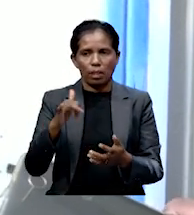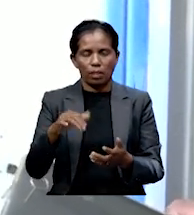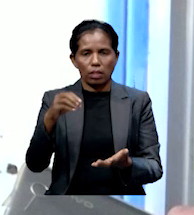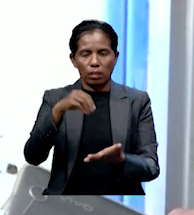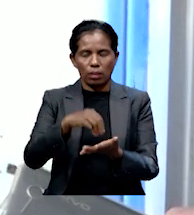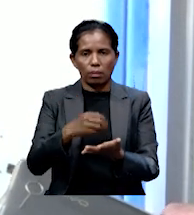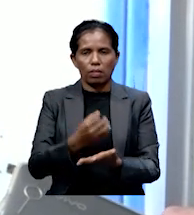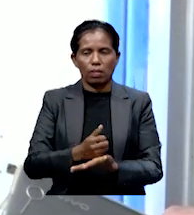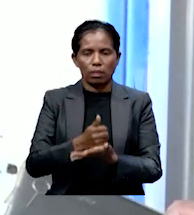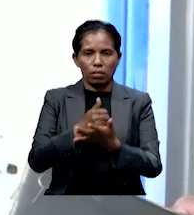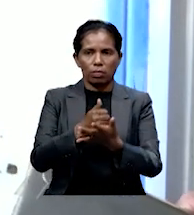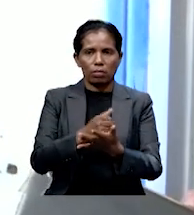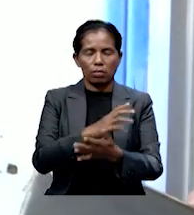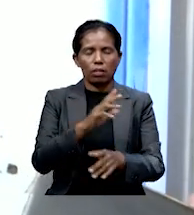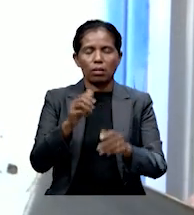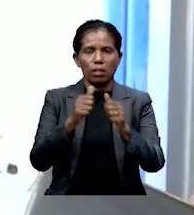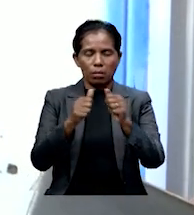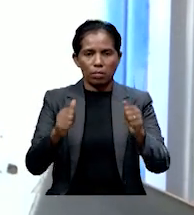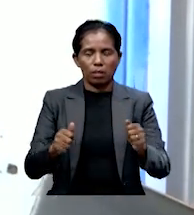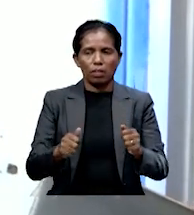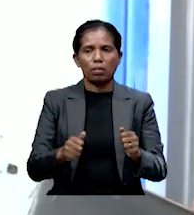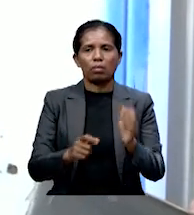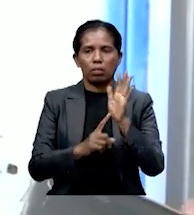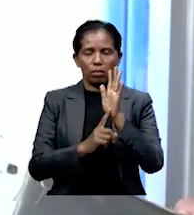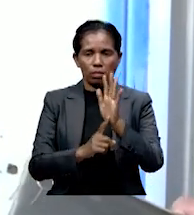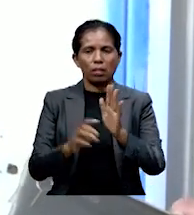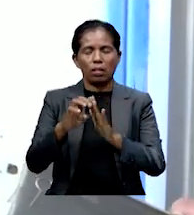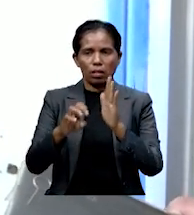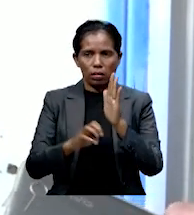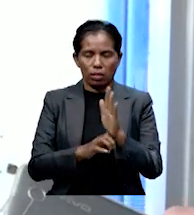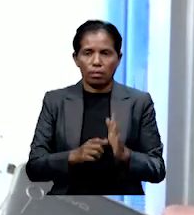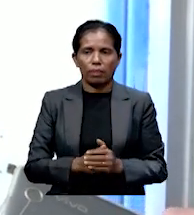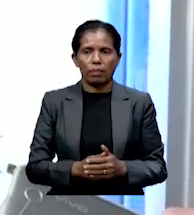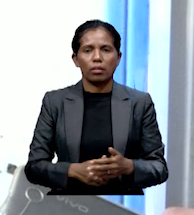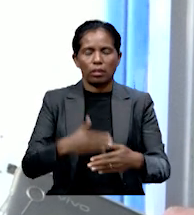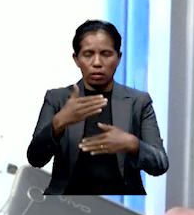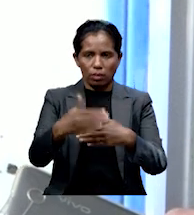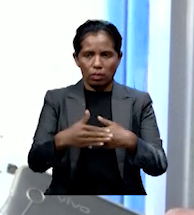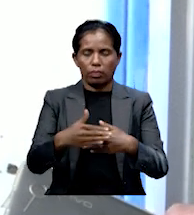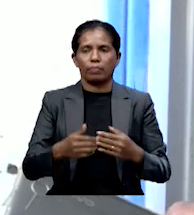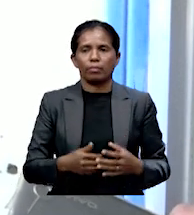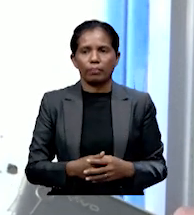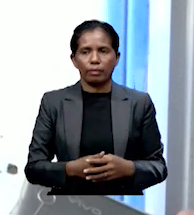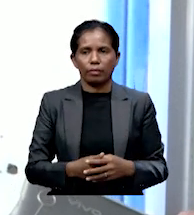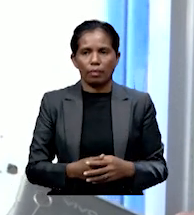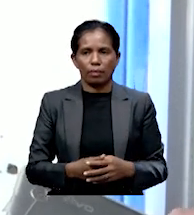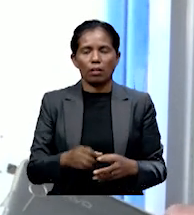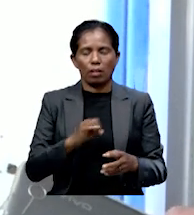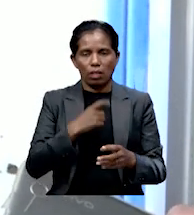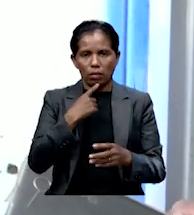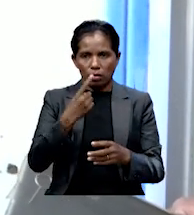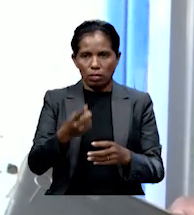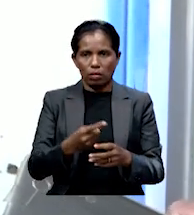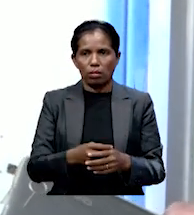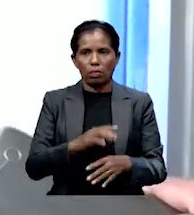mata no titular, será a administração direta e indireta Estados Unidos. Nem fase circulação roto. Também nem acabou de ano. Vou